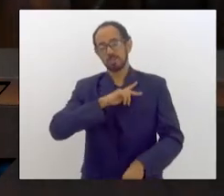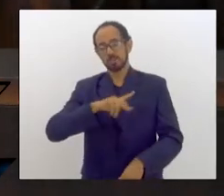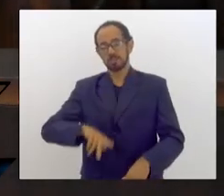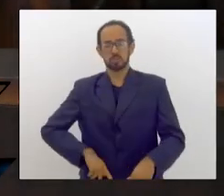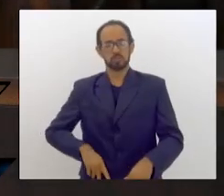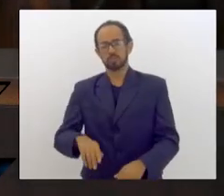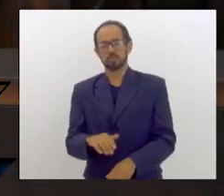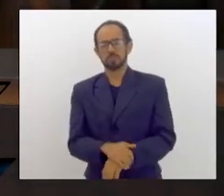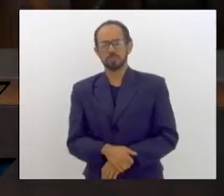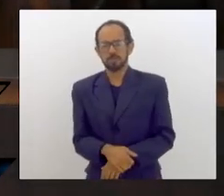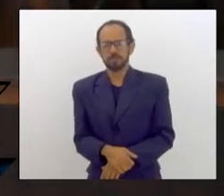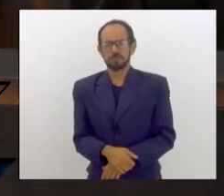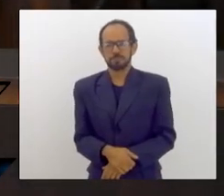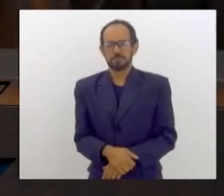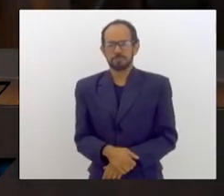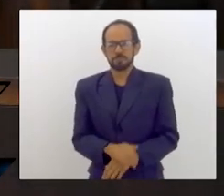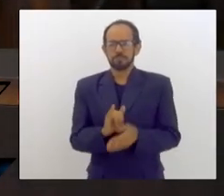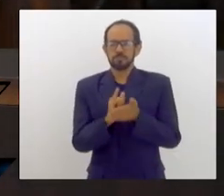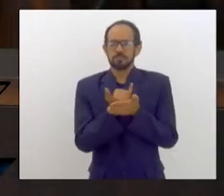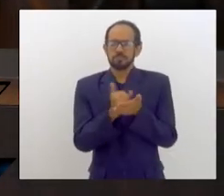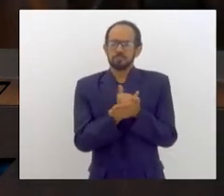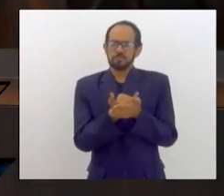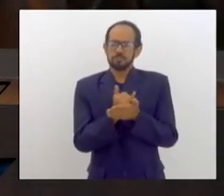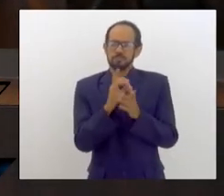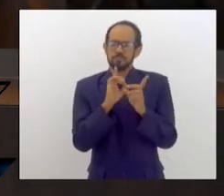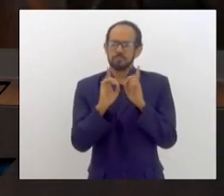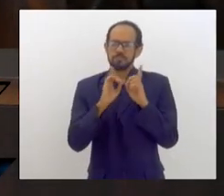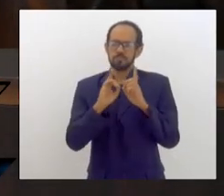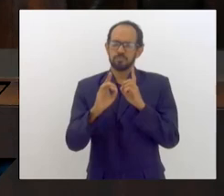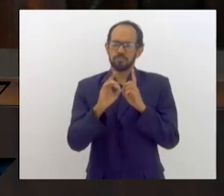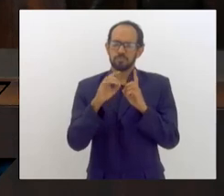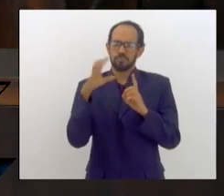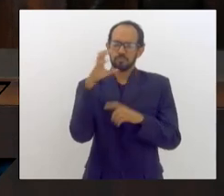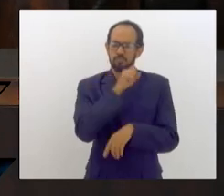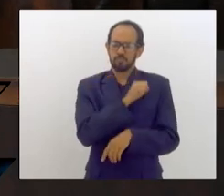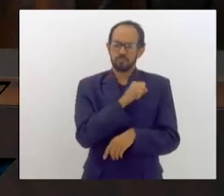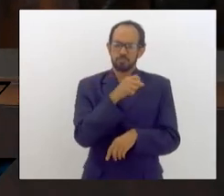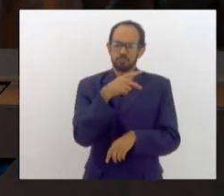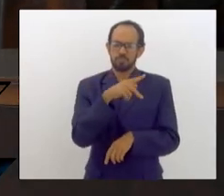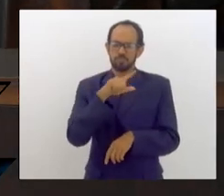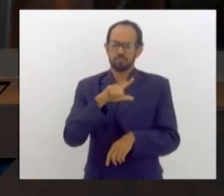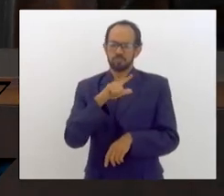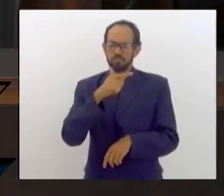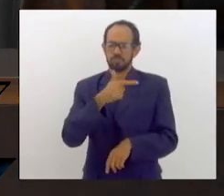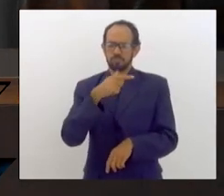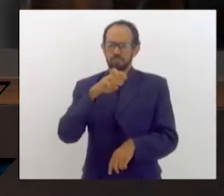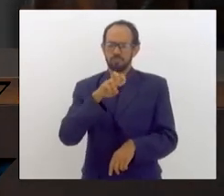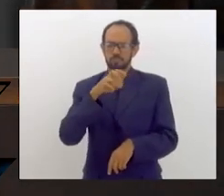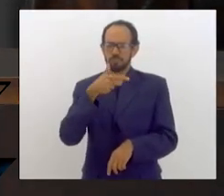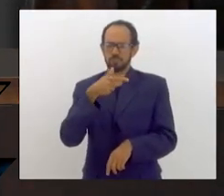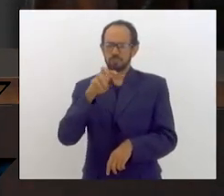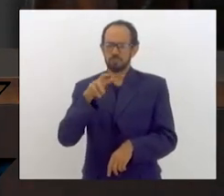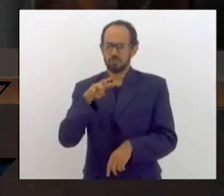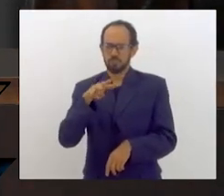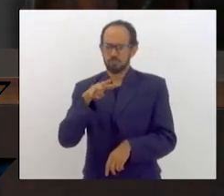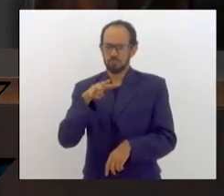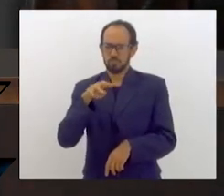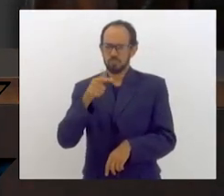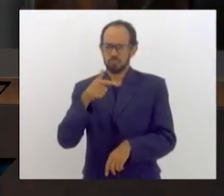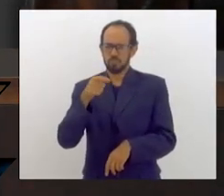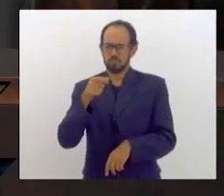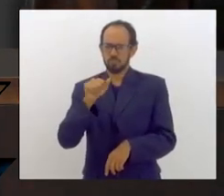E me inscrevi para discutir muito rapidamente esse projeto 25, 24 e 17 do